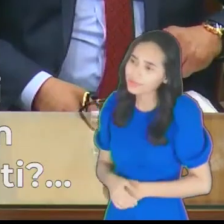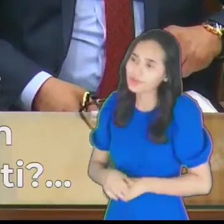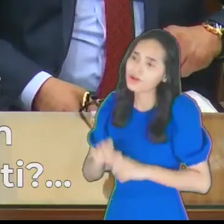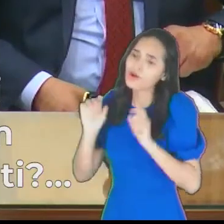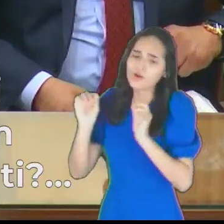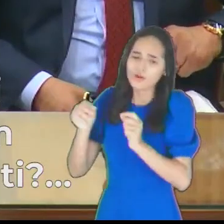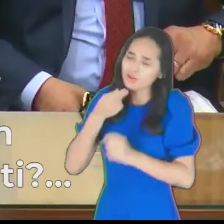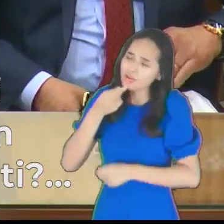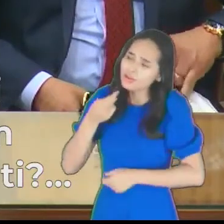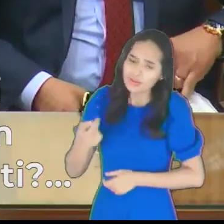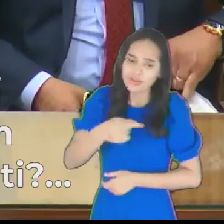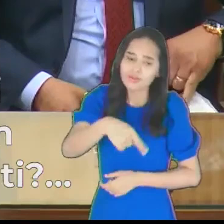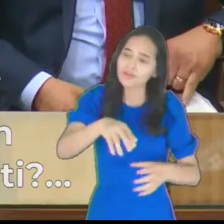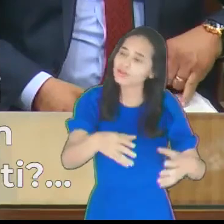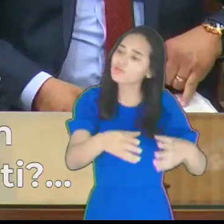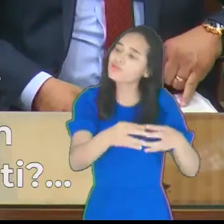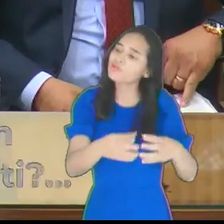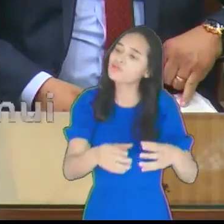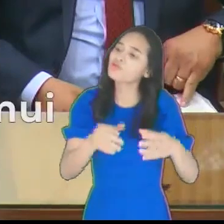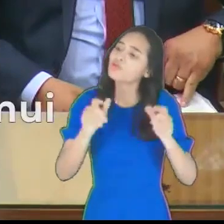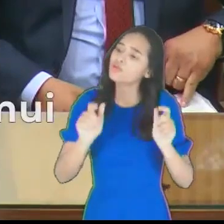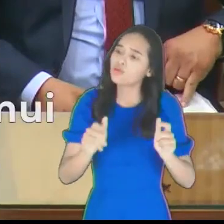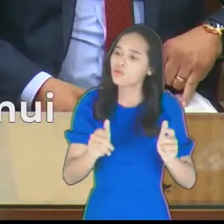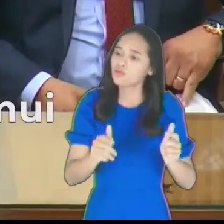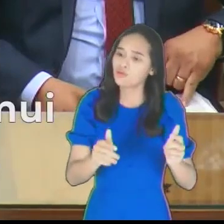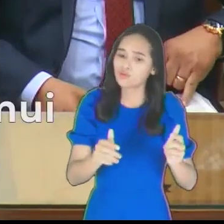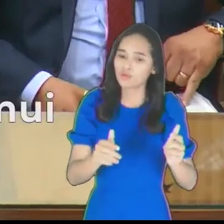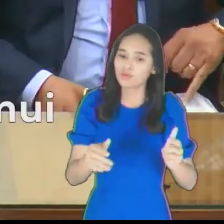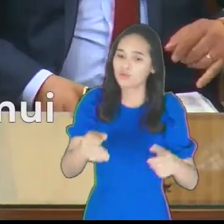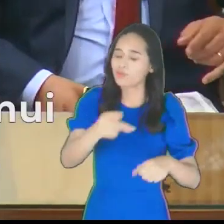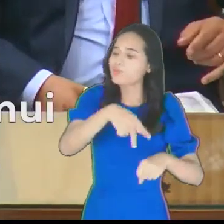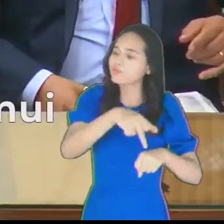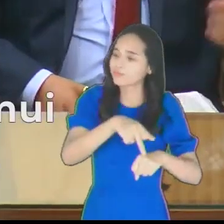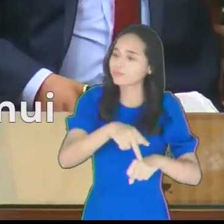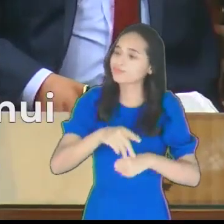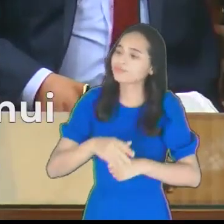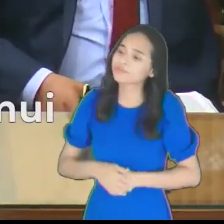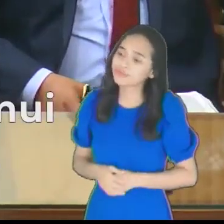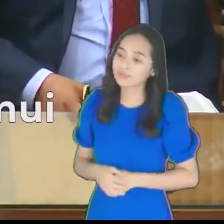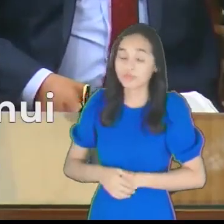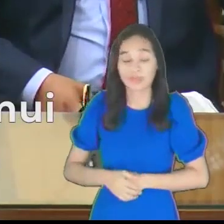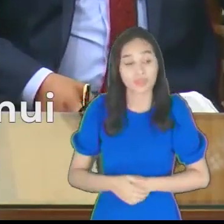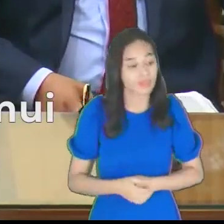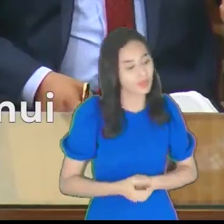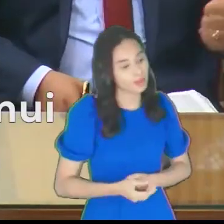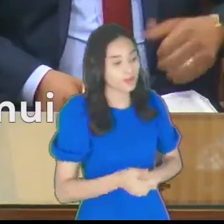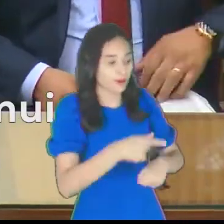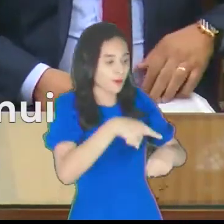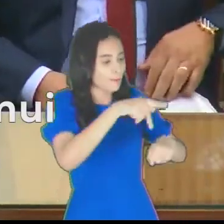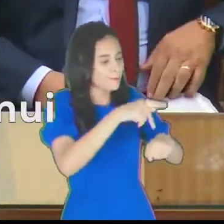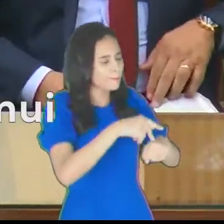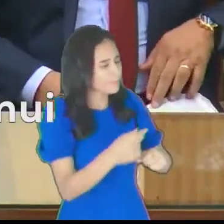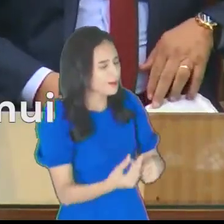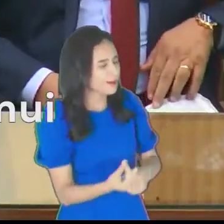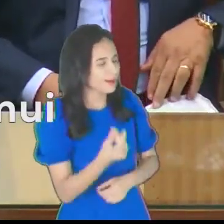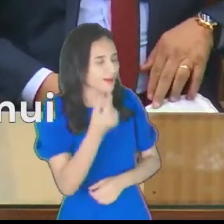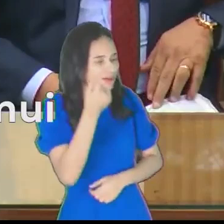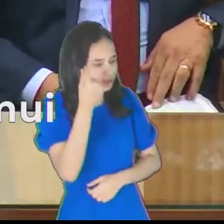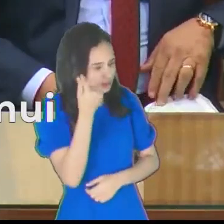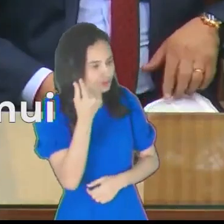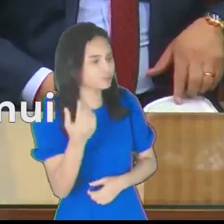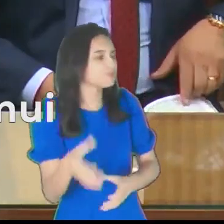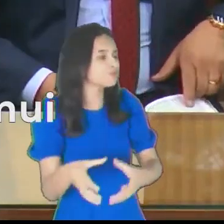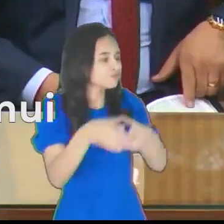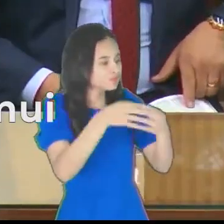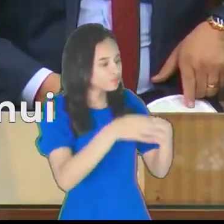aqueles homens e de onde vieram a ti? E disse Ezequias: de um país muito remoto vieram, de